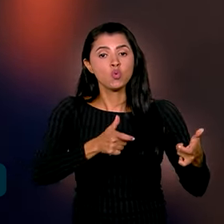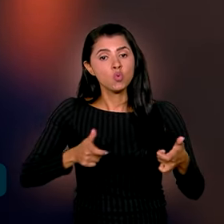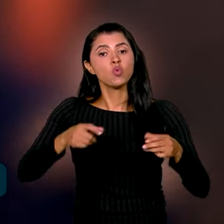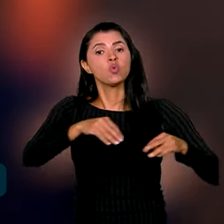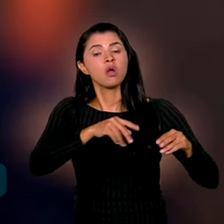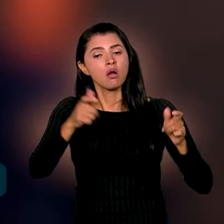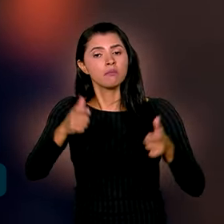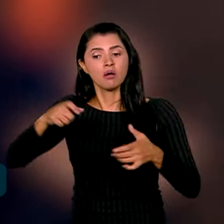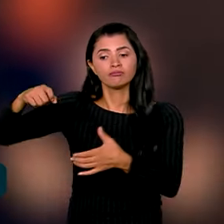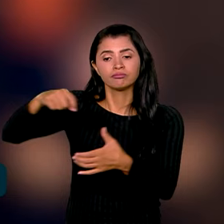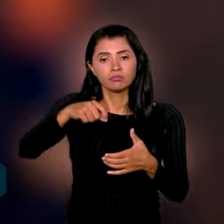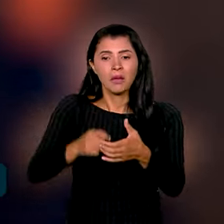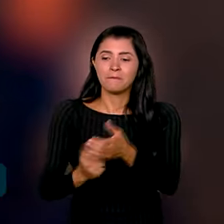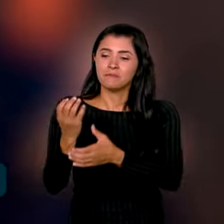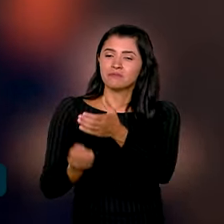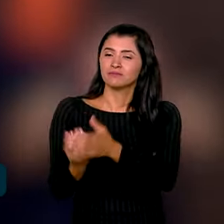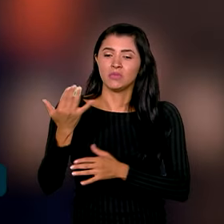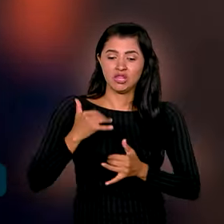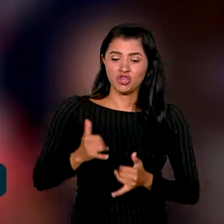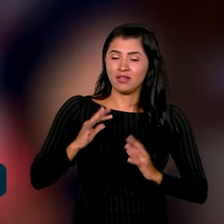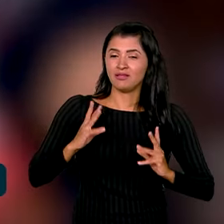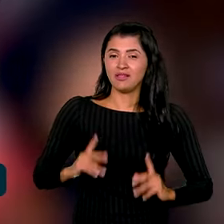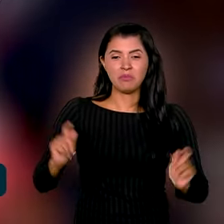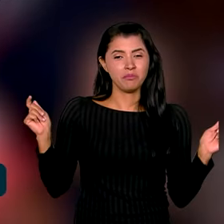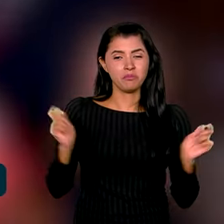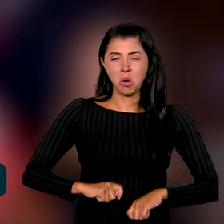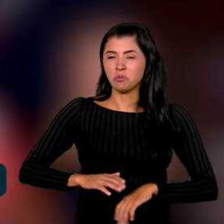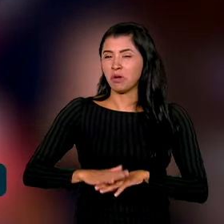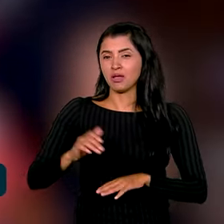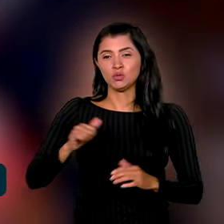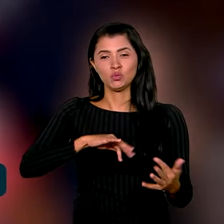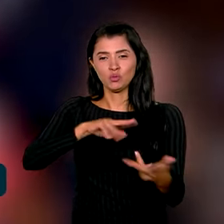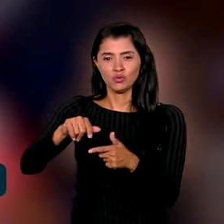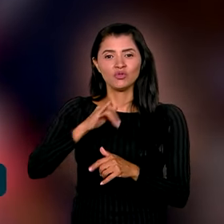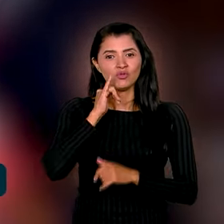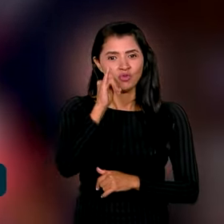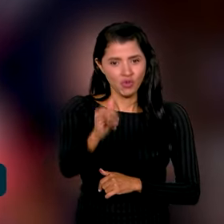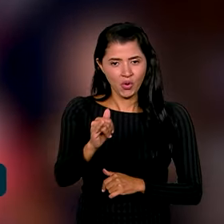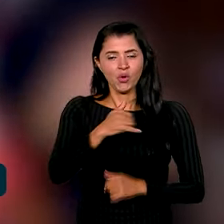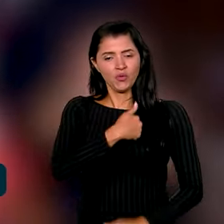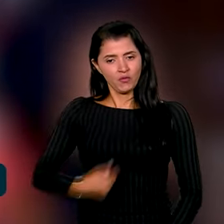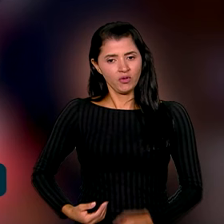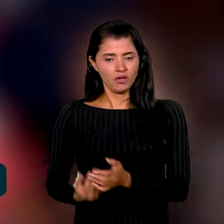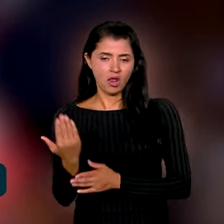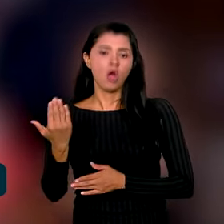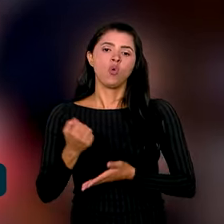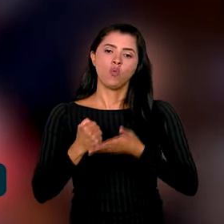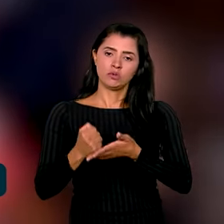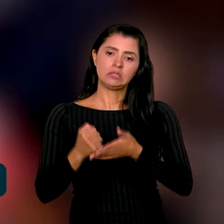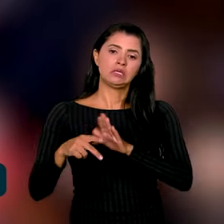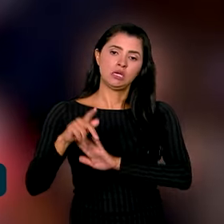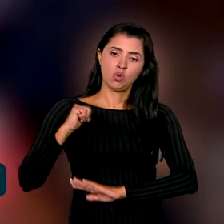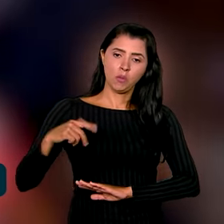condição de produzir a maior quantidade de energia limpa do mundo. E anunciou que o governo vai criar um auxílio voltado ao estudante do ensino